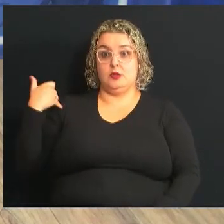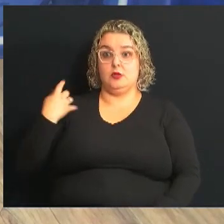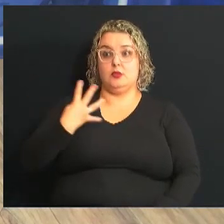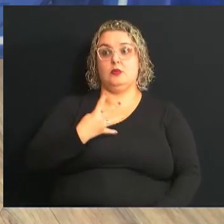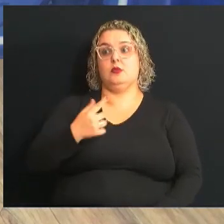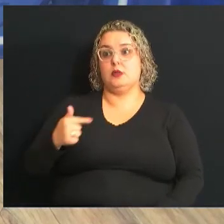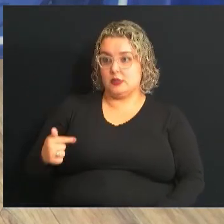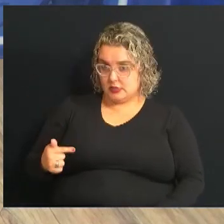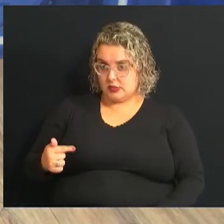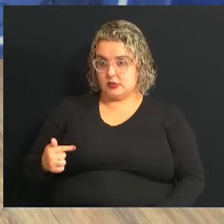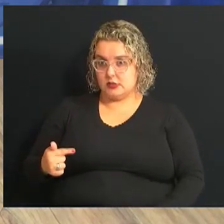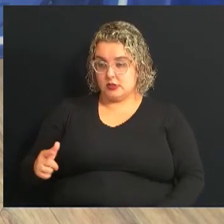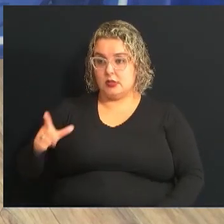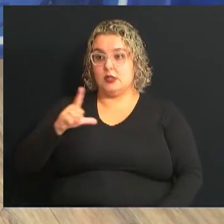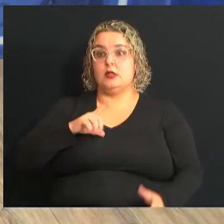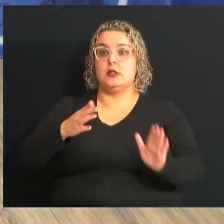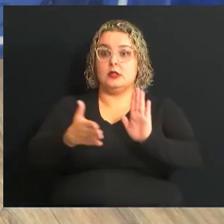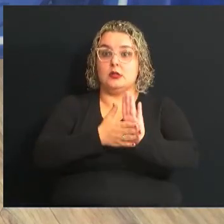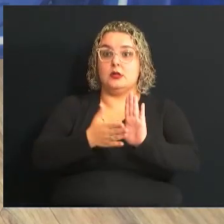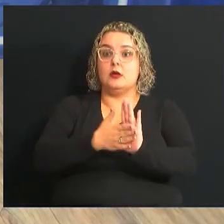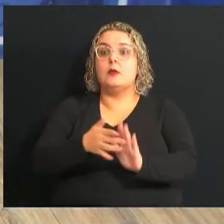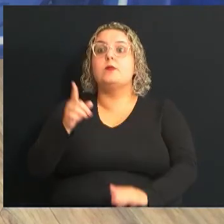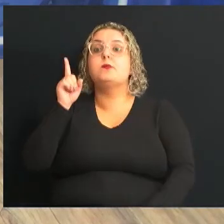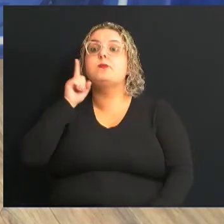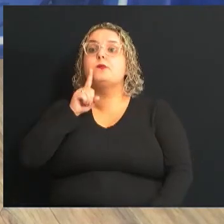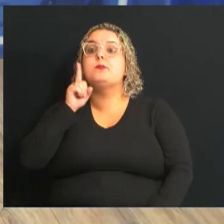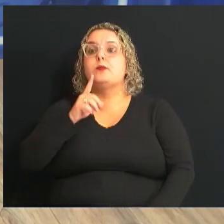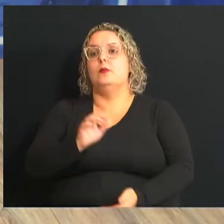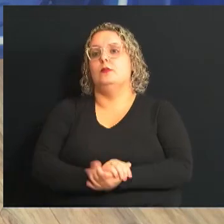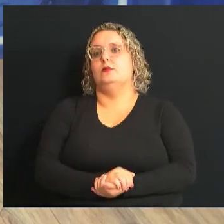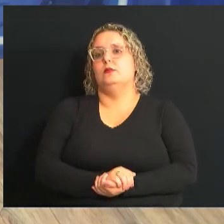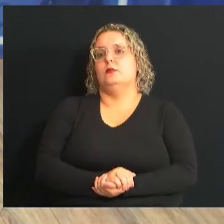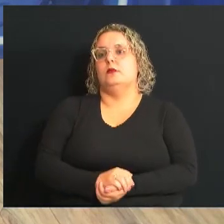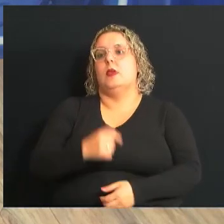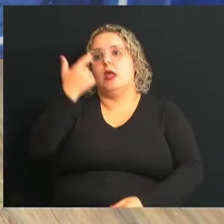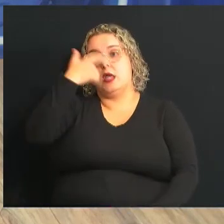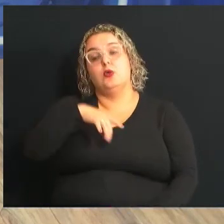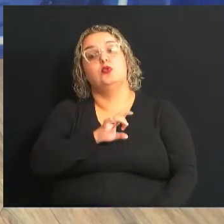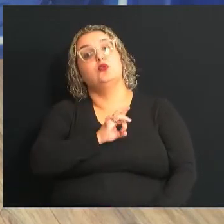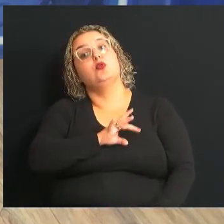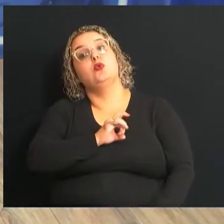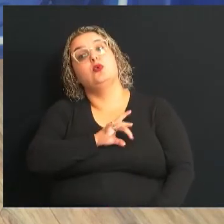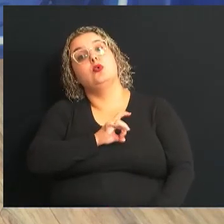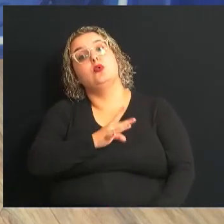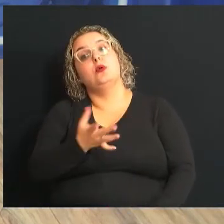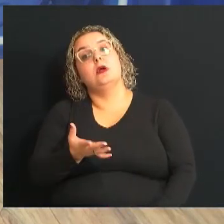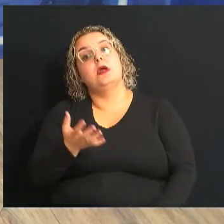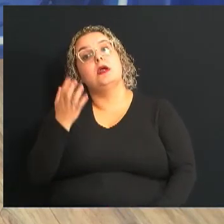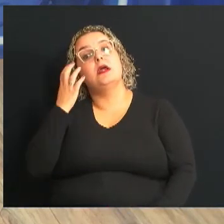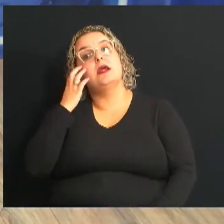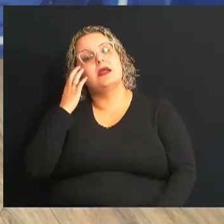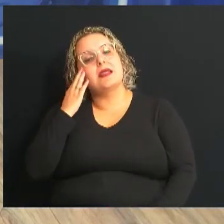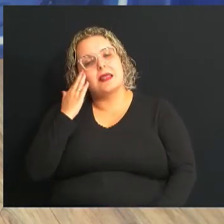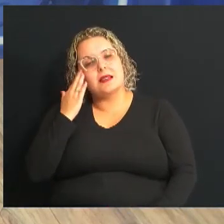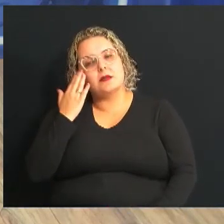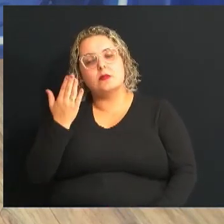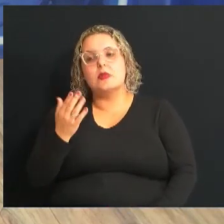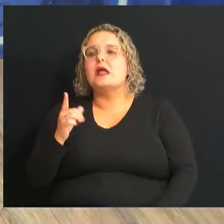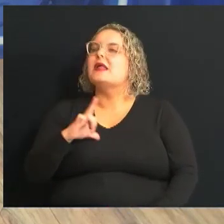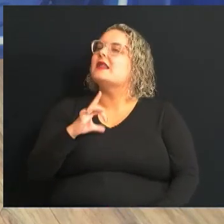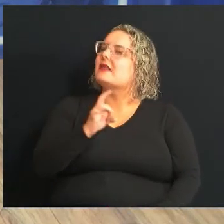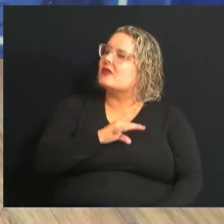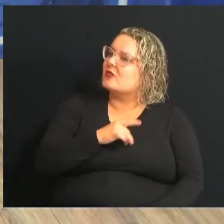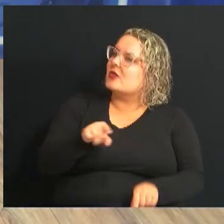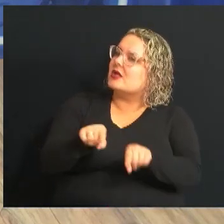uma proposta para ir para os Estados Unidos, mas eu tô com medo. Ele quer saber, você teve medo também de